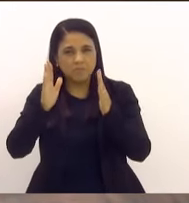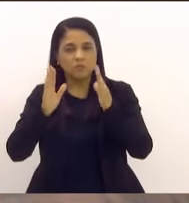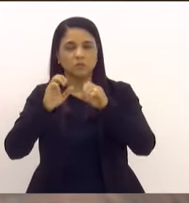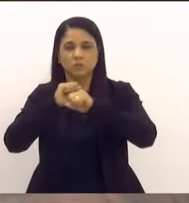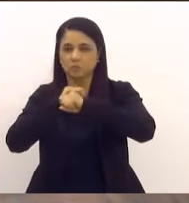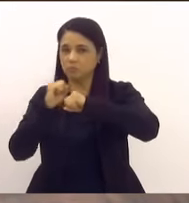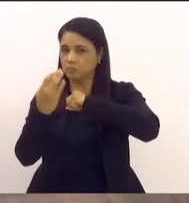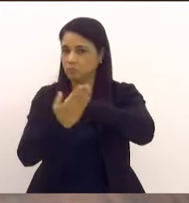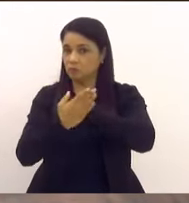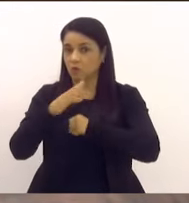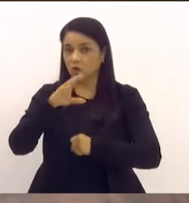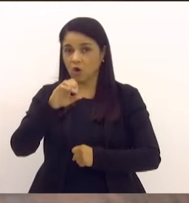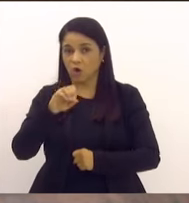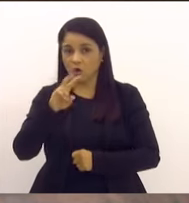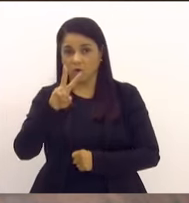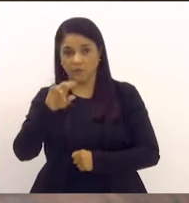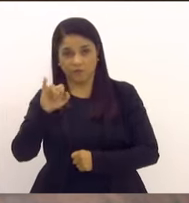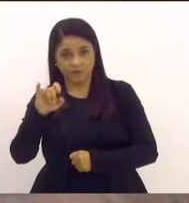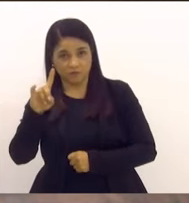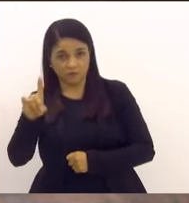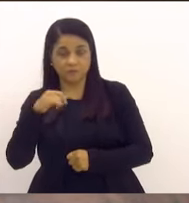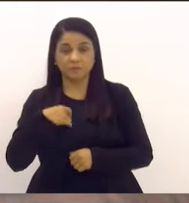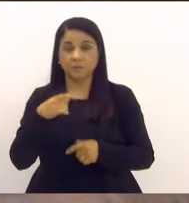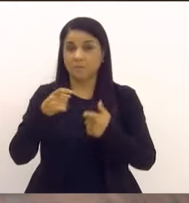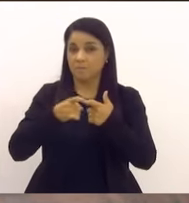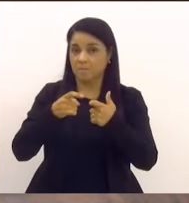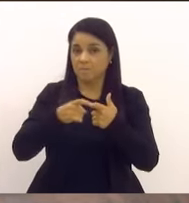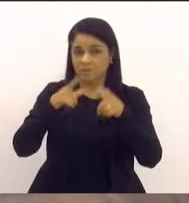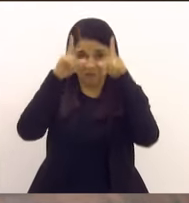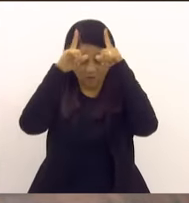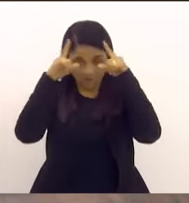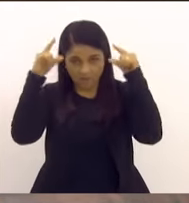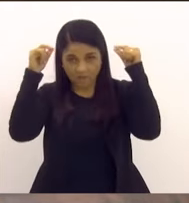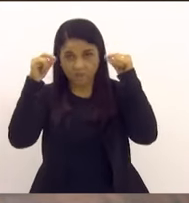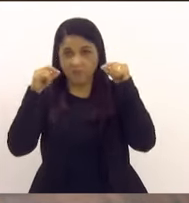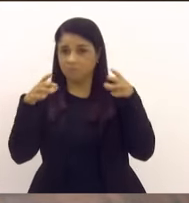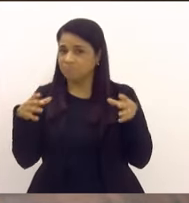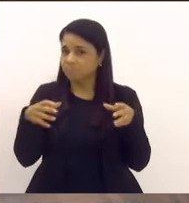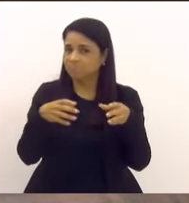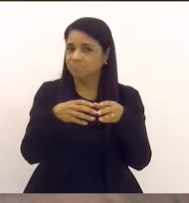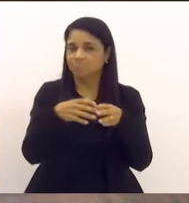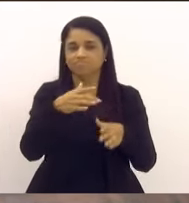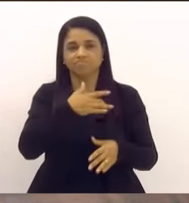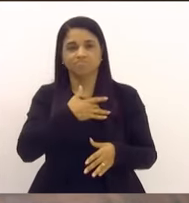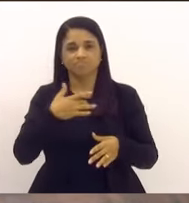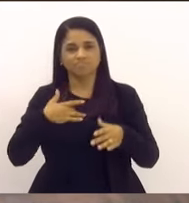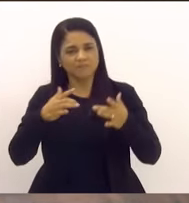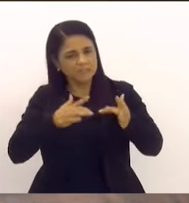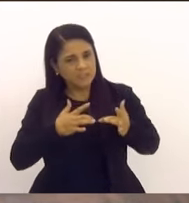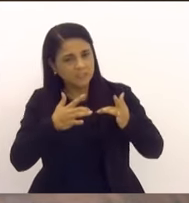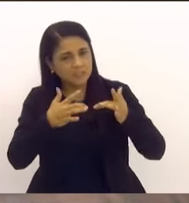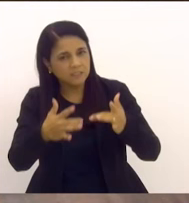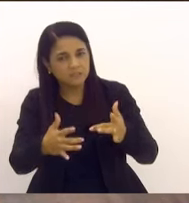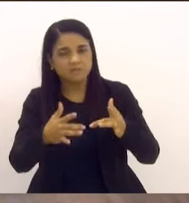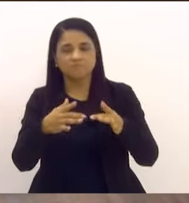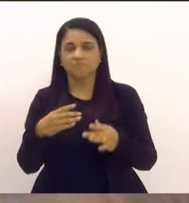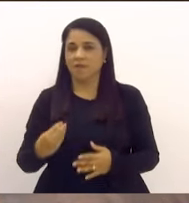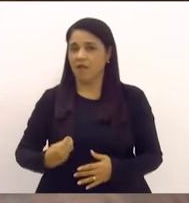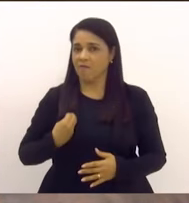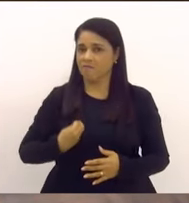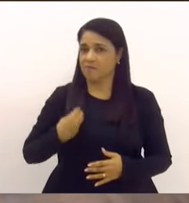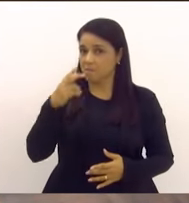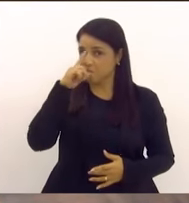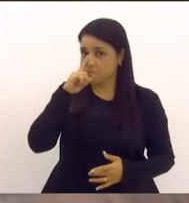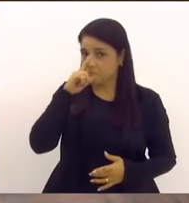Covid, e que os médicos, enfermeiros, todos da classe da saúde, dedicado e colocado sua vida em risco para cuidar de